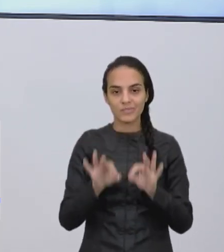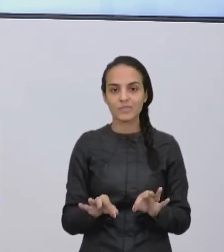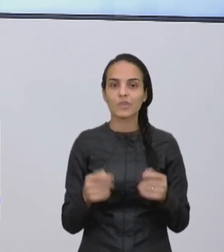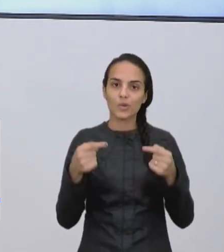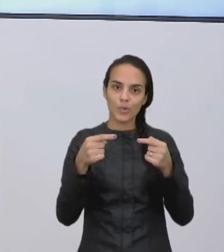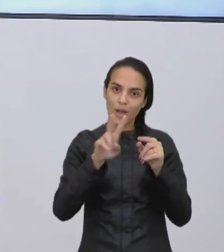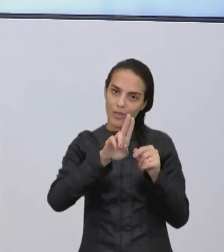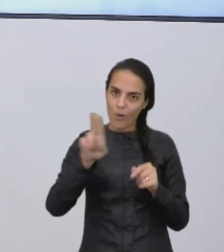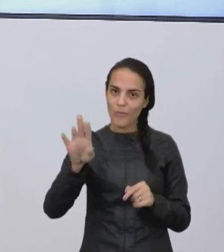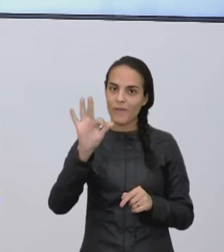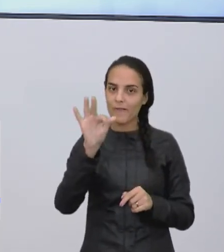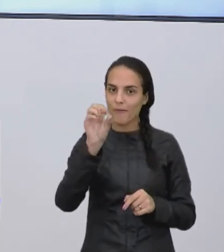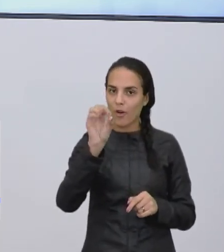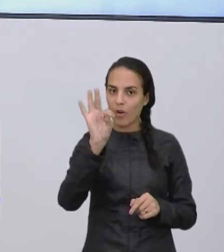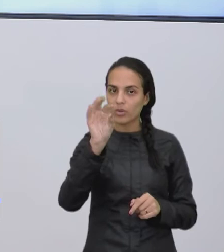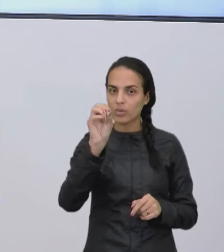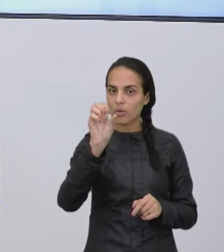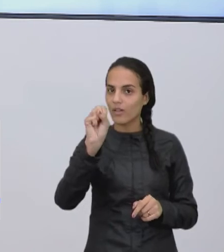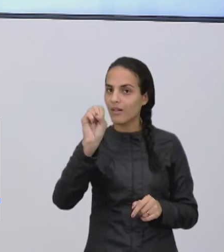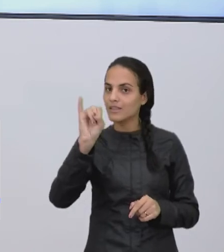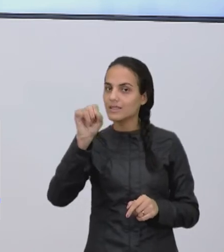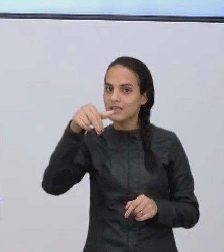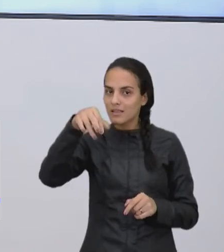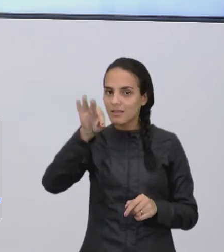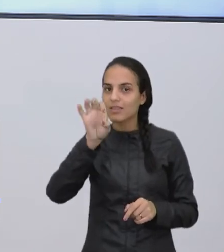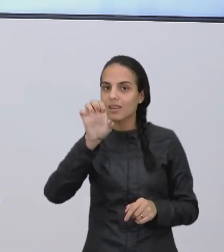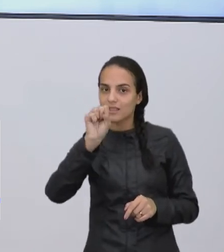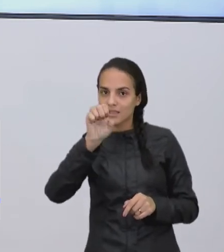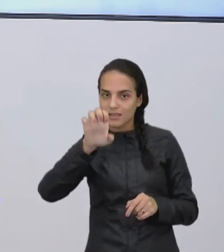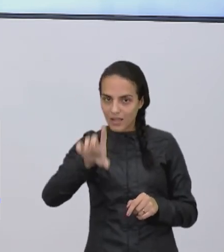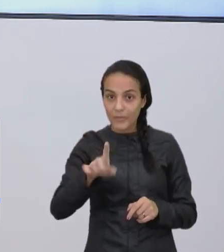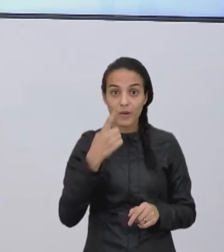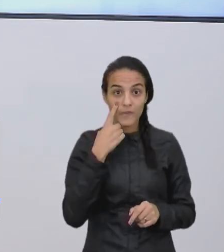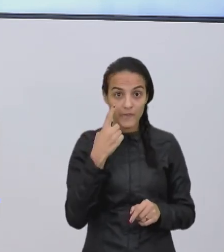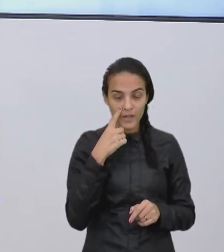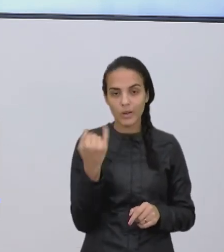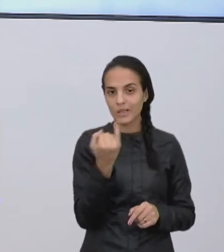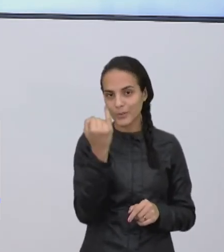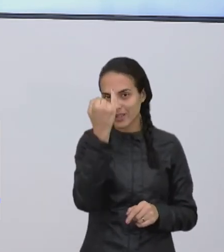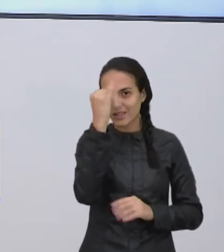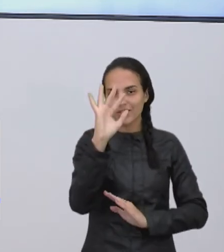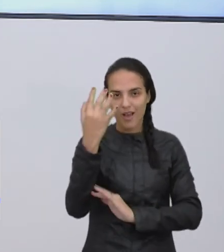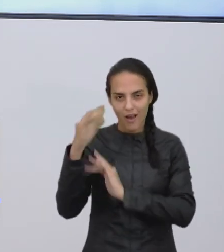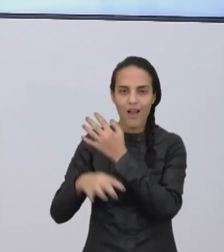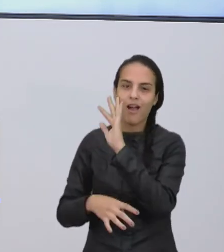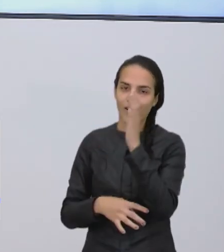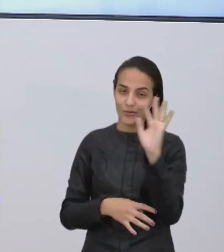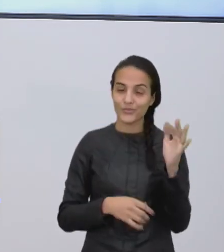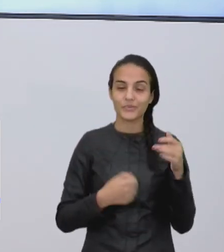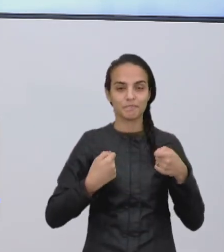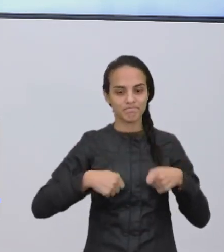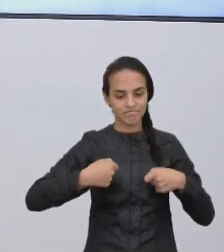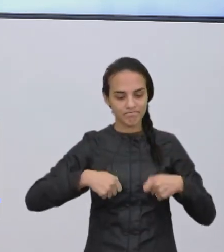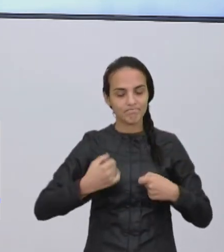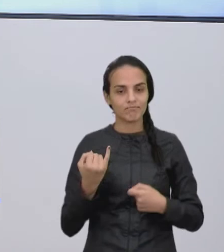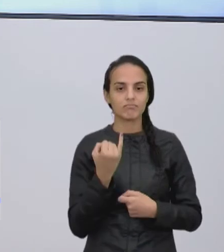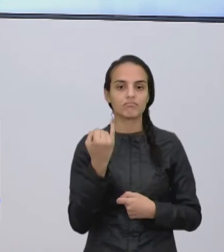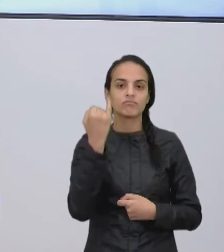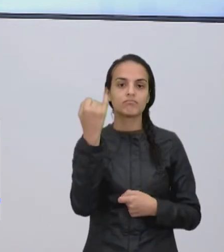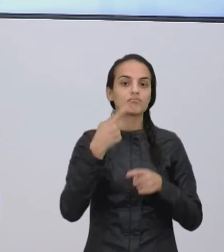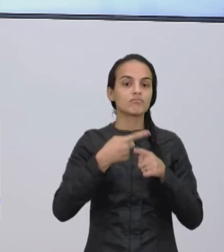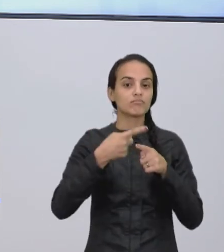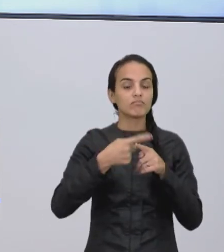fotossíntese, tá certo? Então, retira essas coisas. Então, veja a importância de se ter árvores, né? Plantar árvores, por quê?